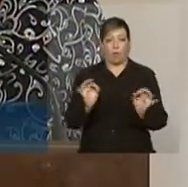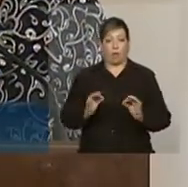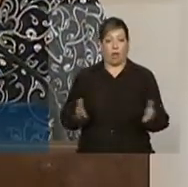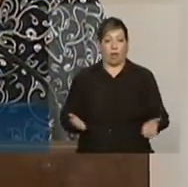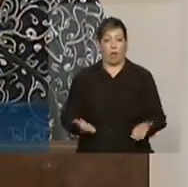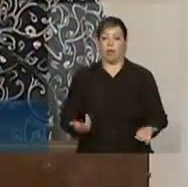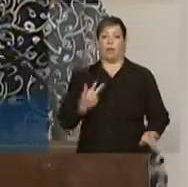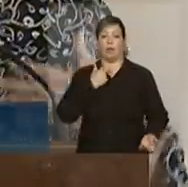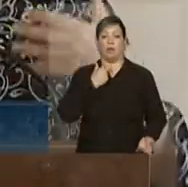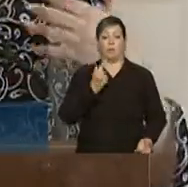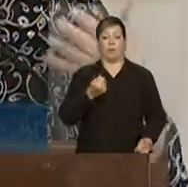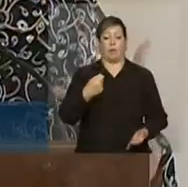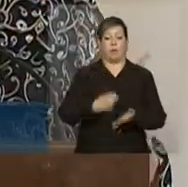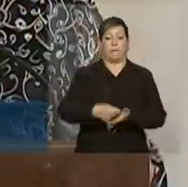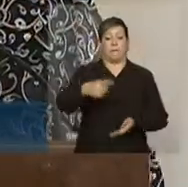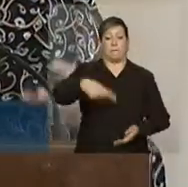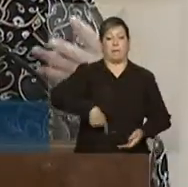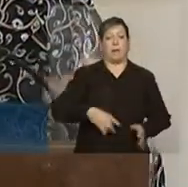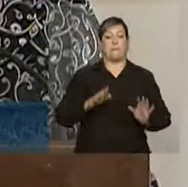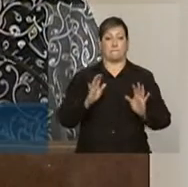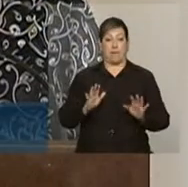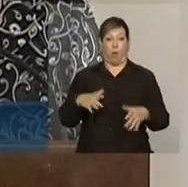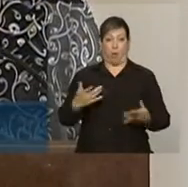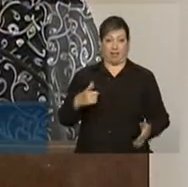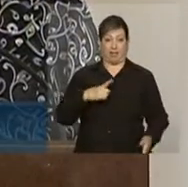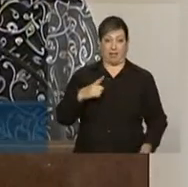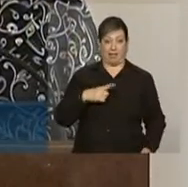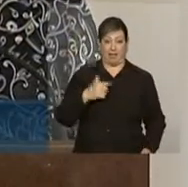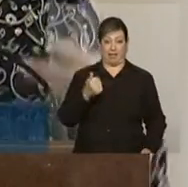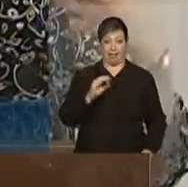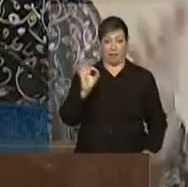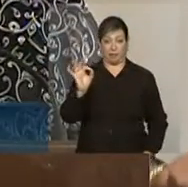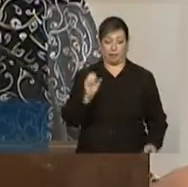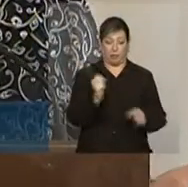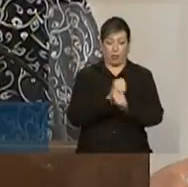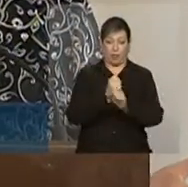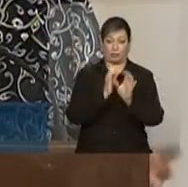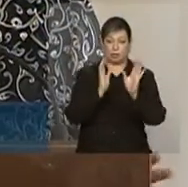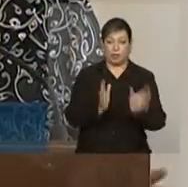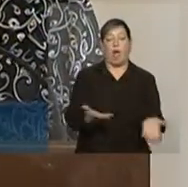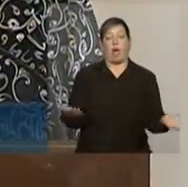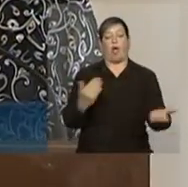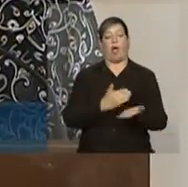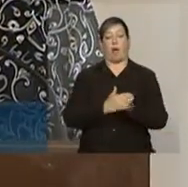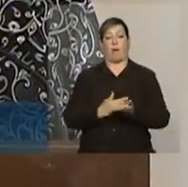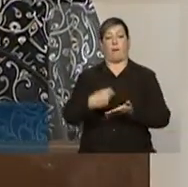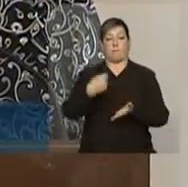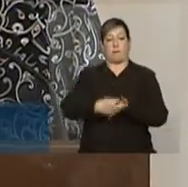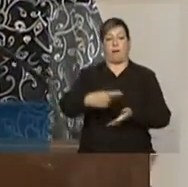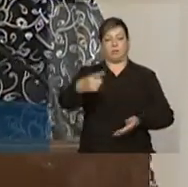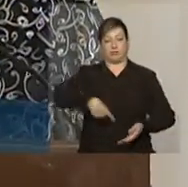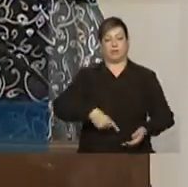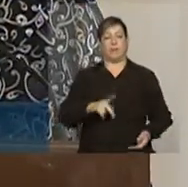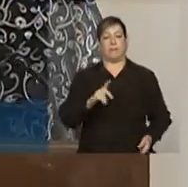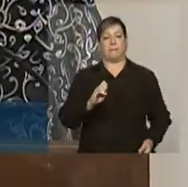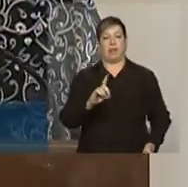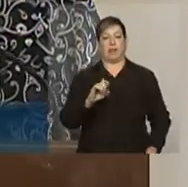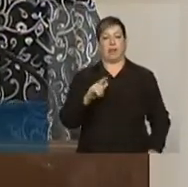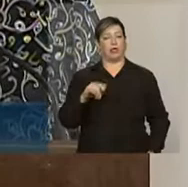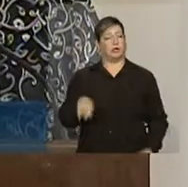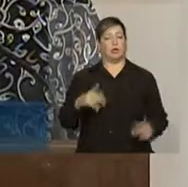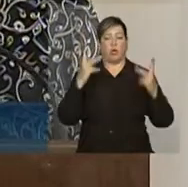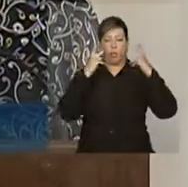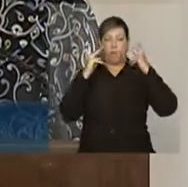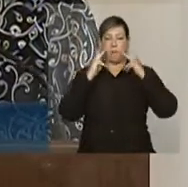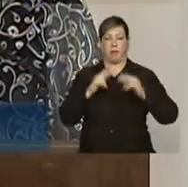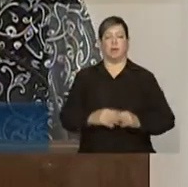tem cobrança de pedágio. Mas assim que tem 10% do trecho construído, começa a cobrar pedágio, que é muito justo. Além disso,